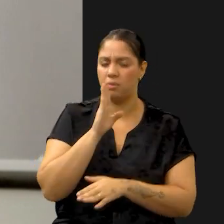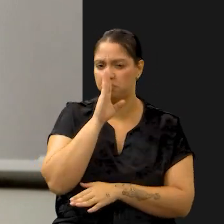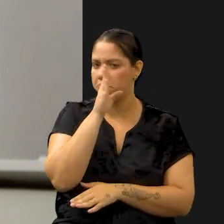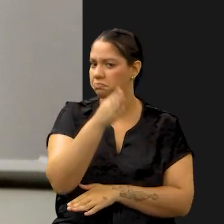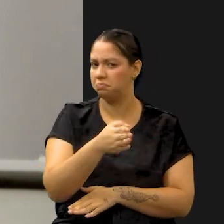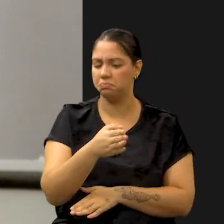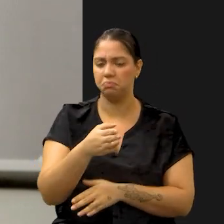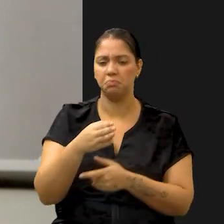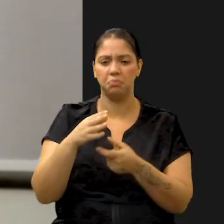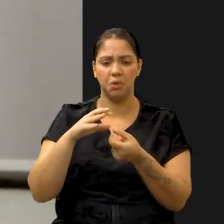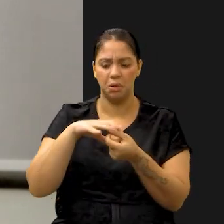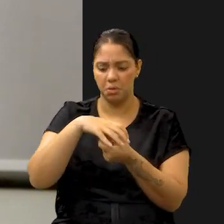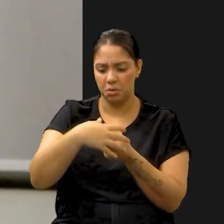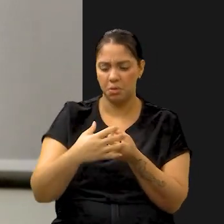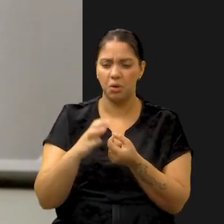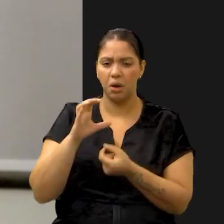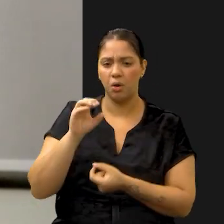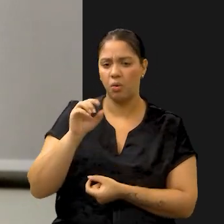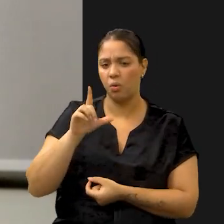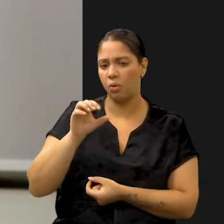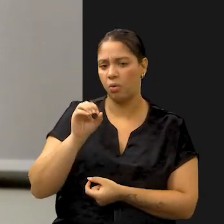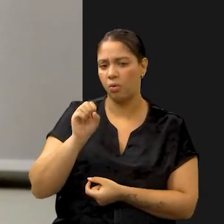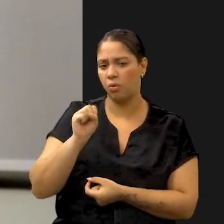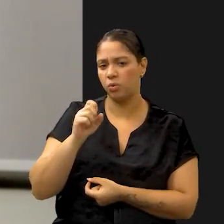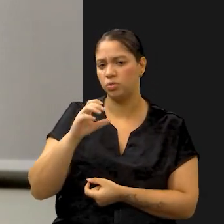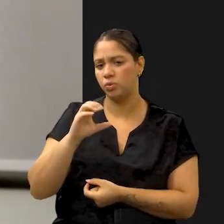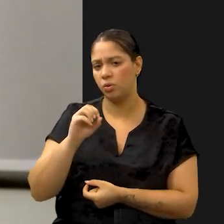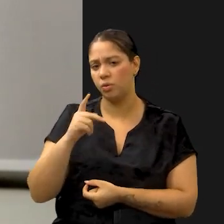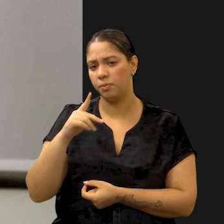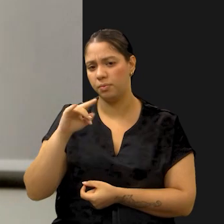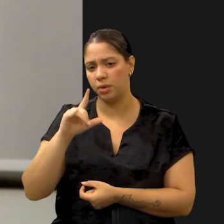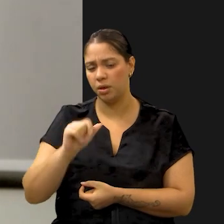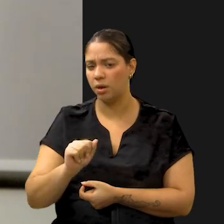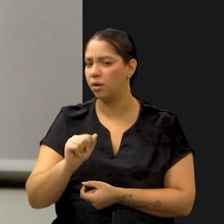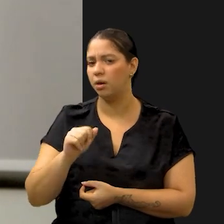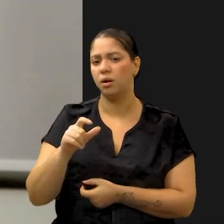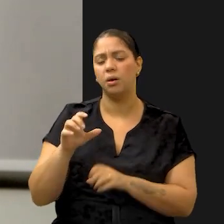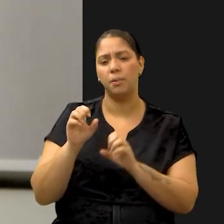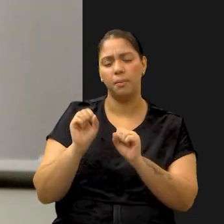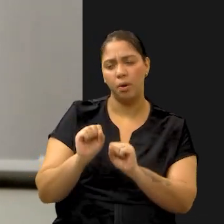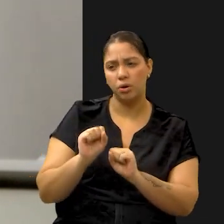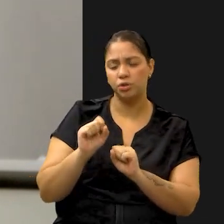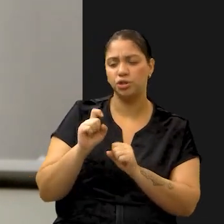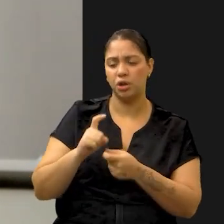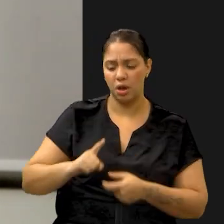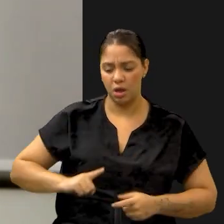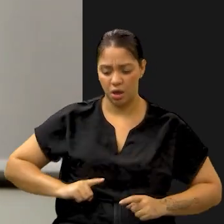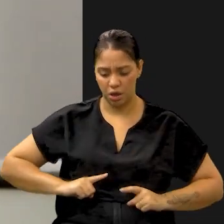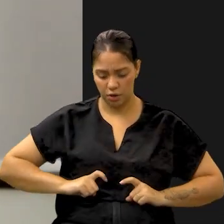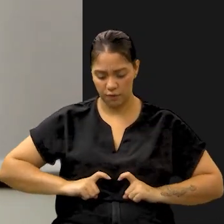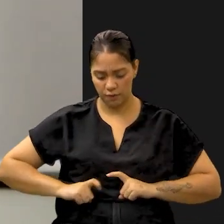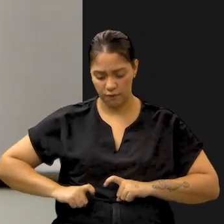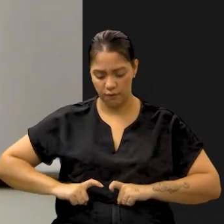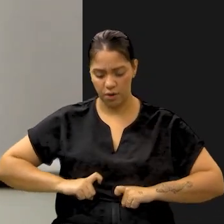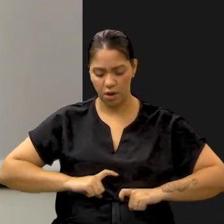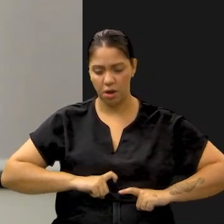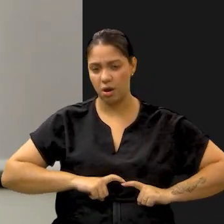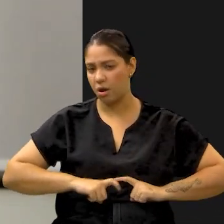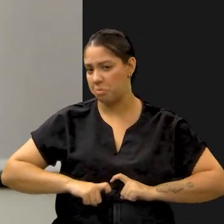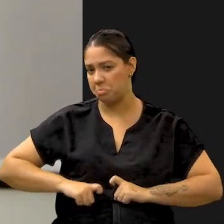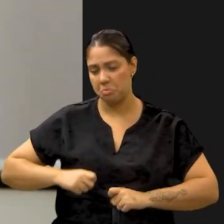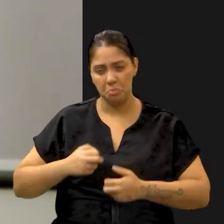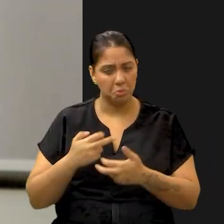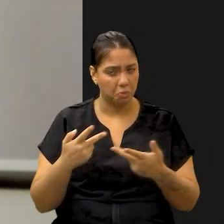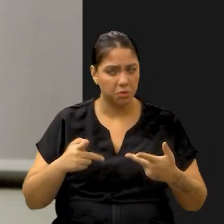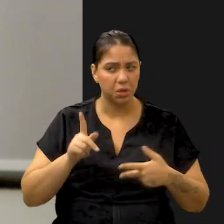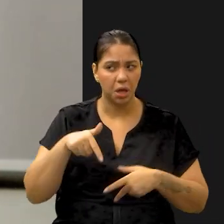Então, alteração de hábito intestinal, a gente pode pensar, né, em algumas verminoses, a gente pode pensar em algumas doenças que são